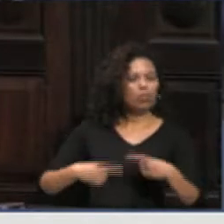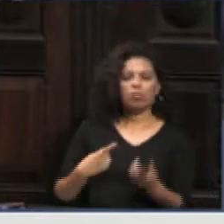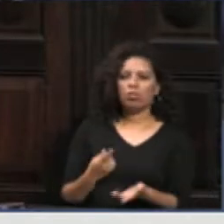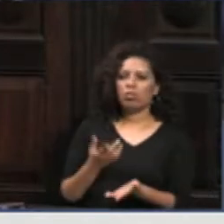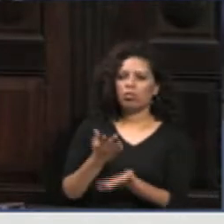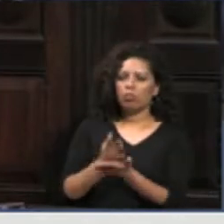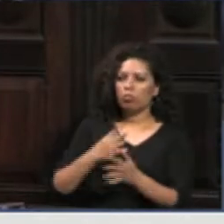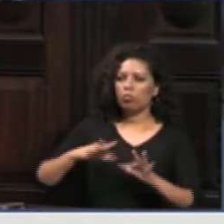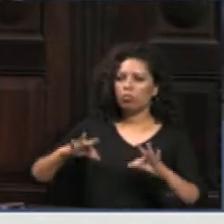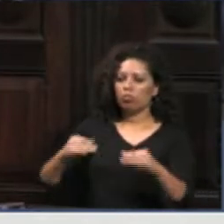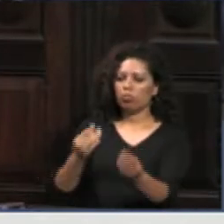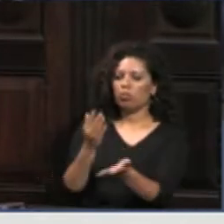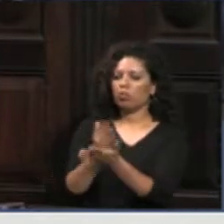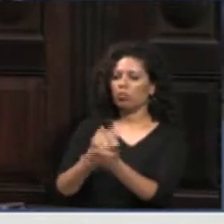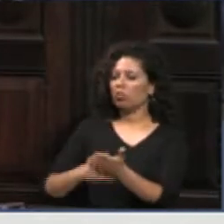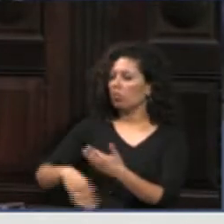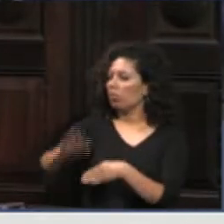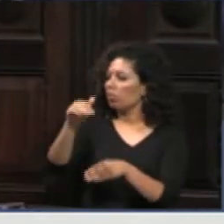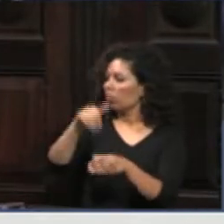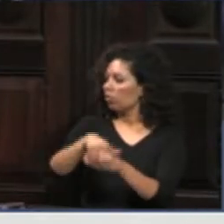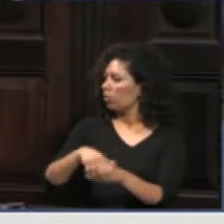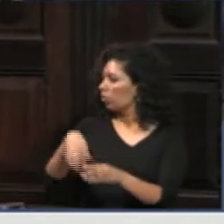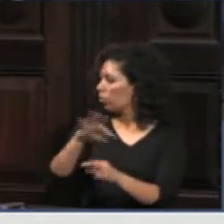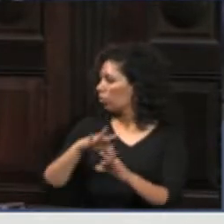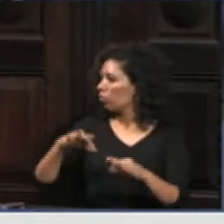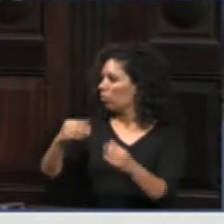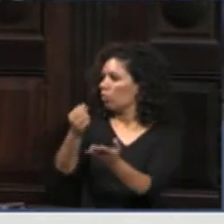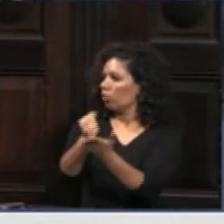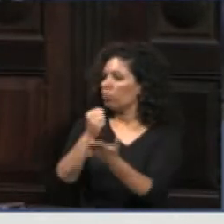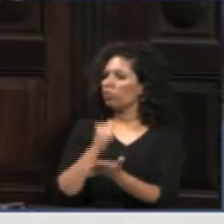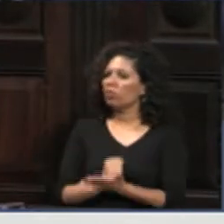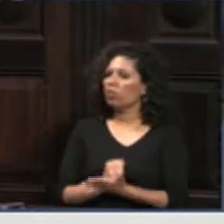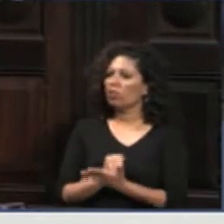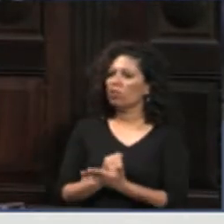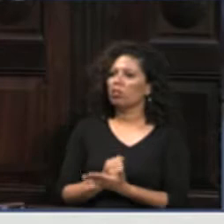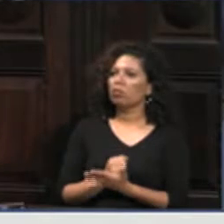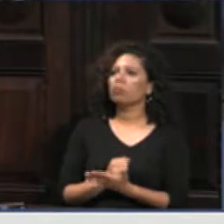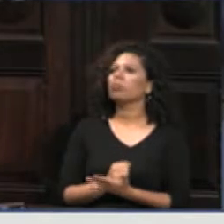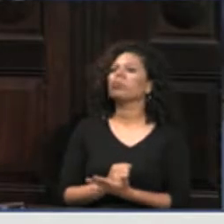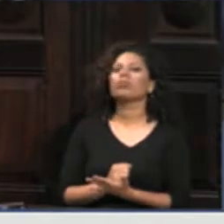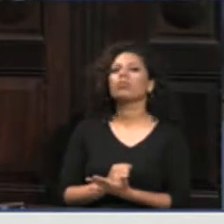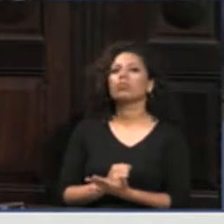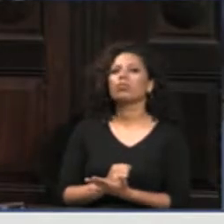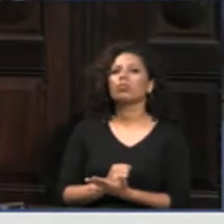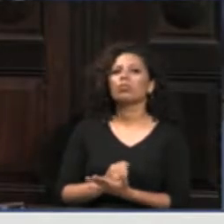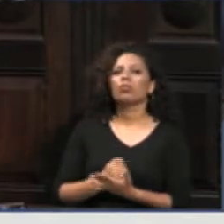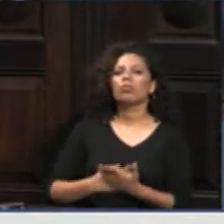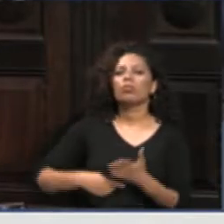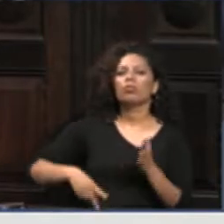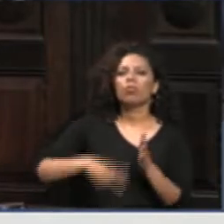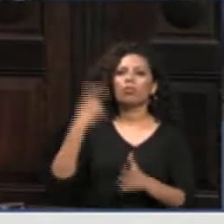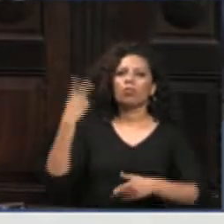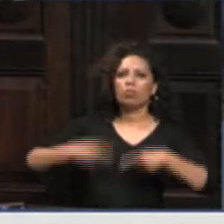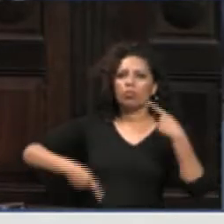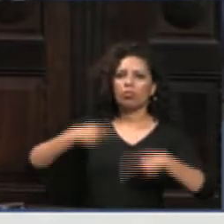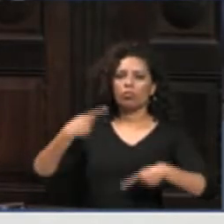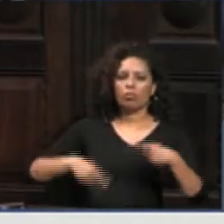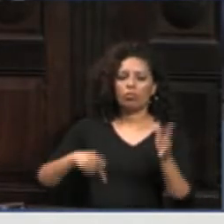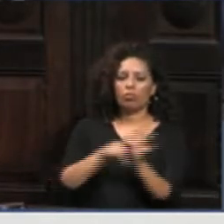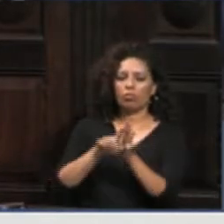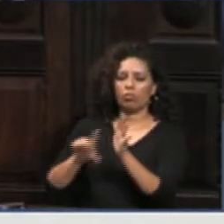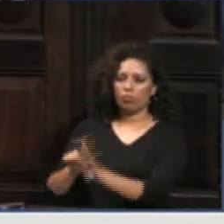queira discutir, encerrar da discussão. Em votação, os senhores que aprovam, como estão aprovados, vai autógrafo. Em segunda discussão, projeto